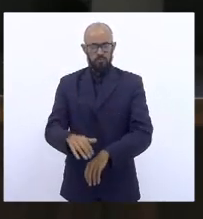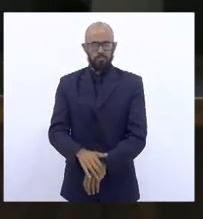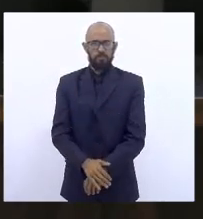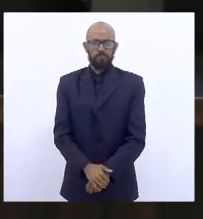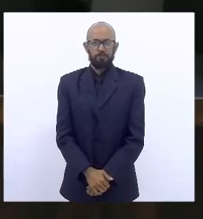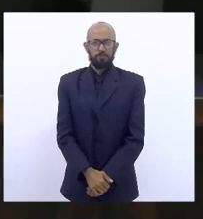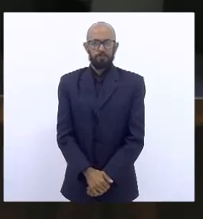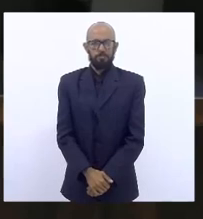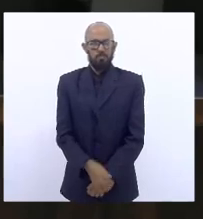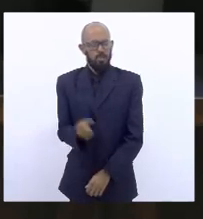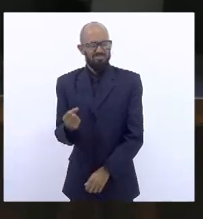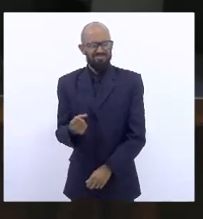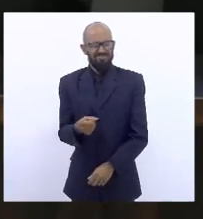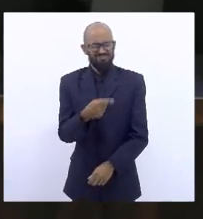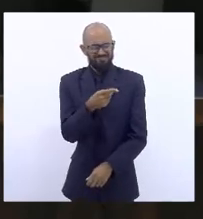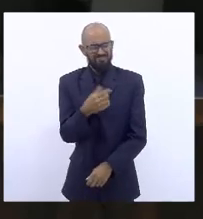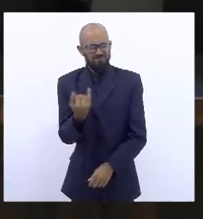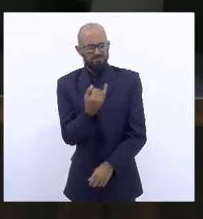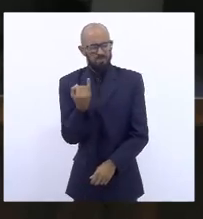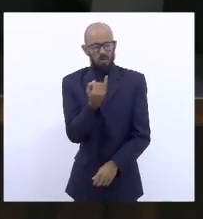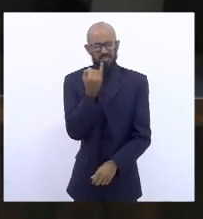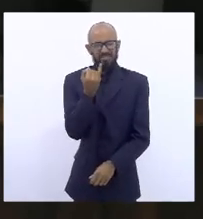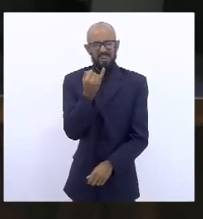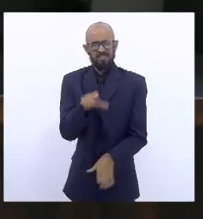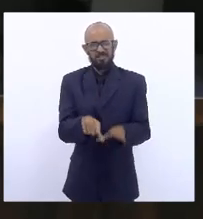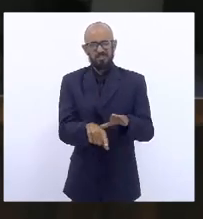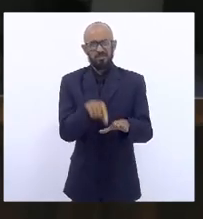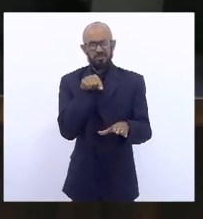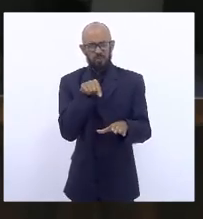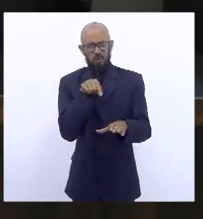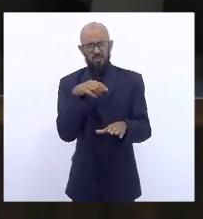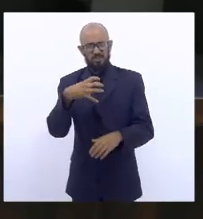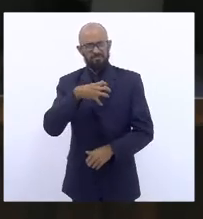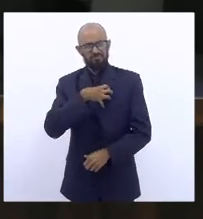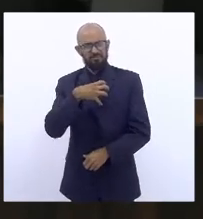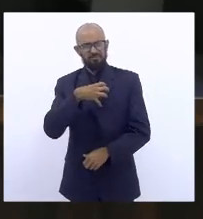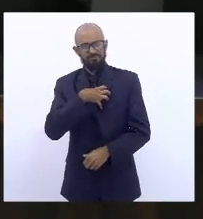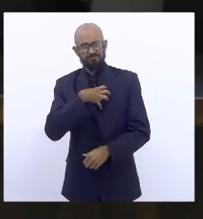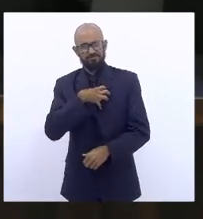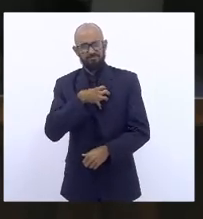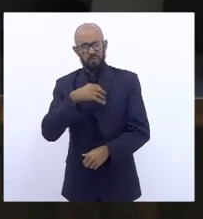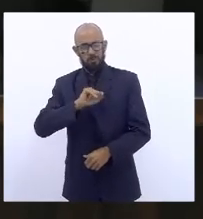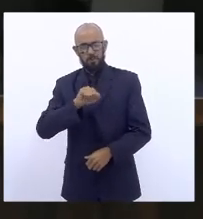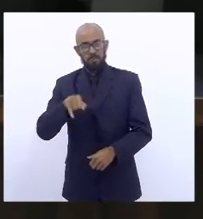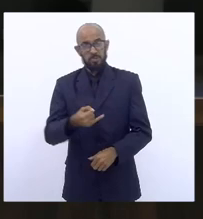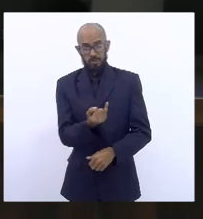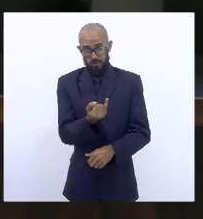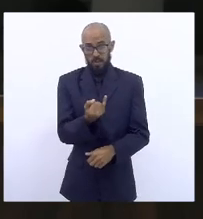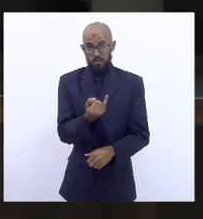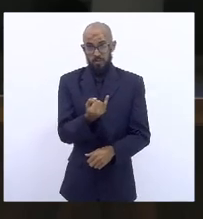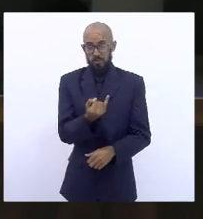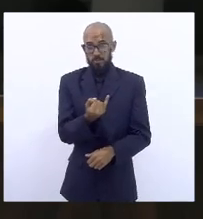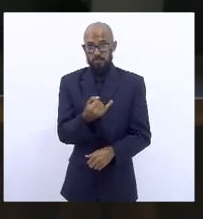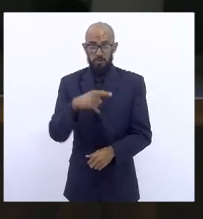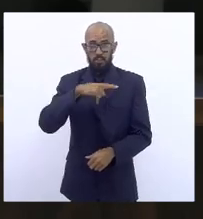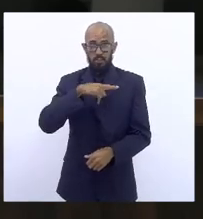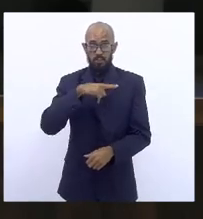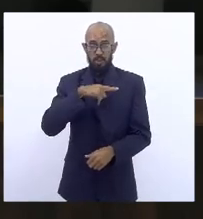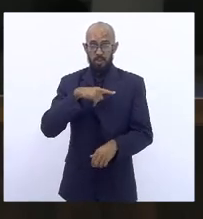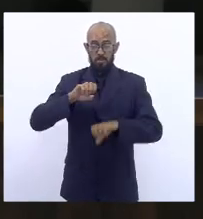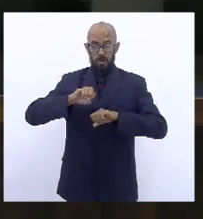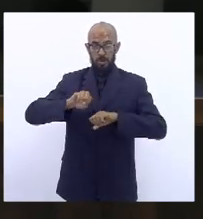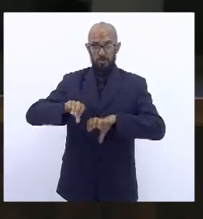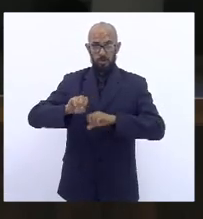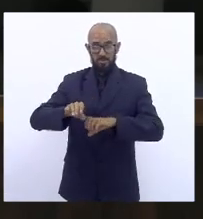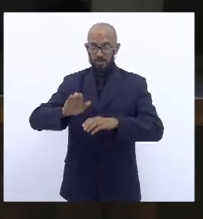Quanto discernimento, quanto bom senso e quanto sentido de oportunidade de colocar a educação